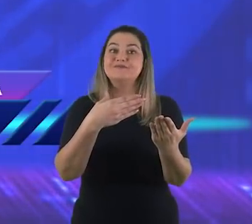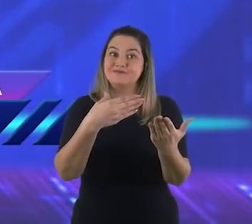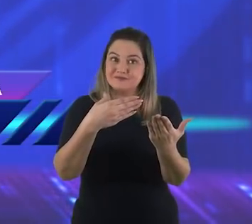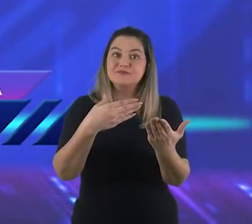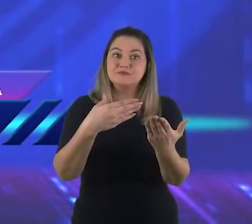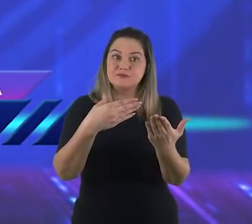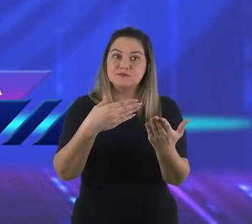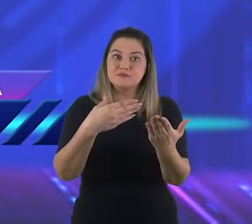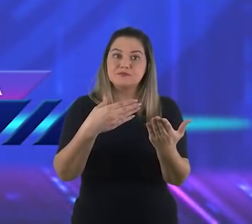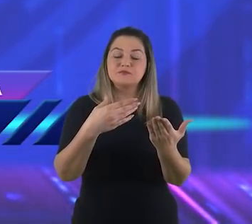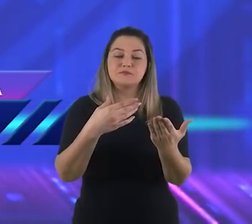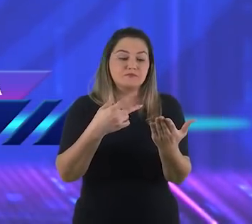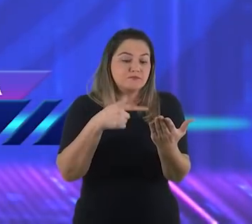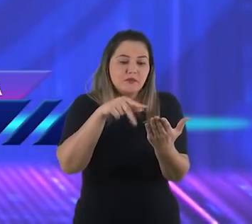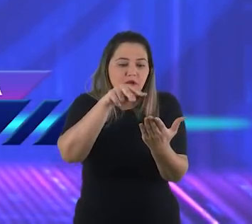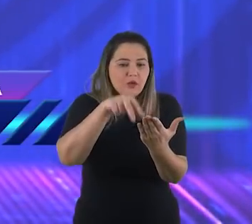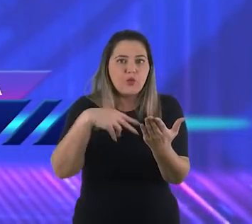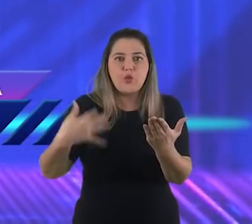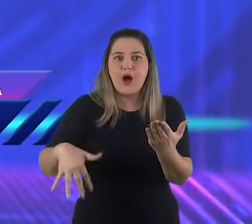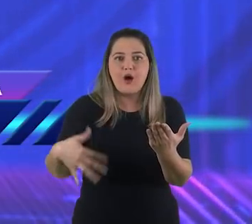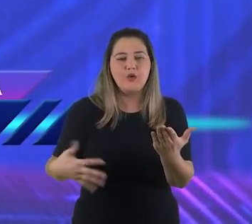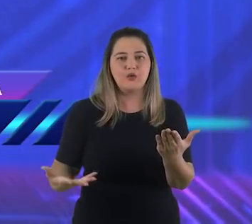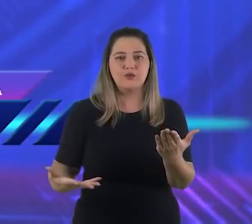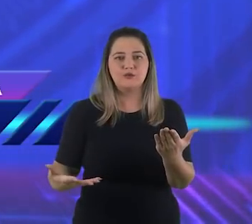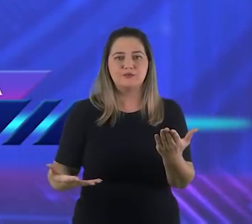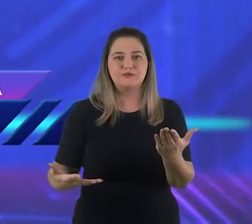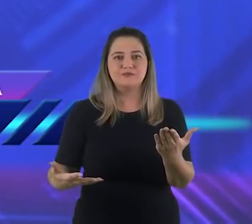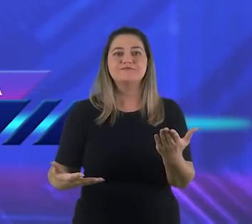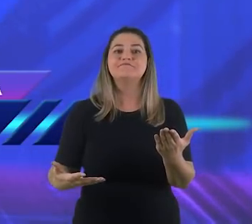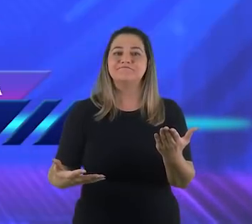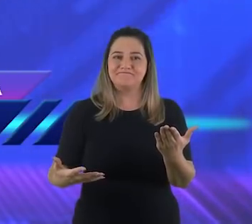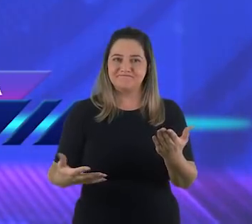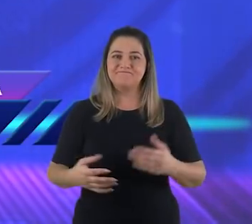é completamente atual. Veja, na escola,